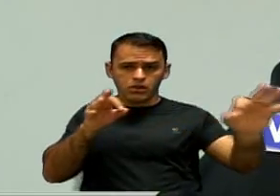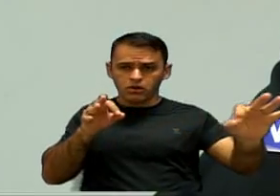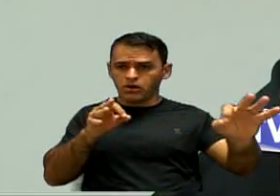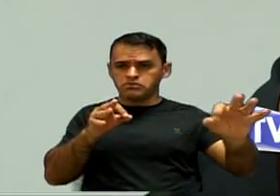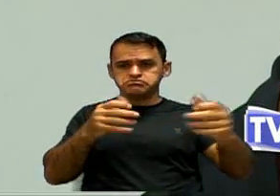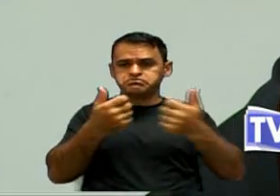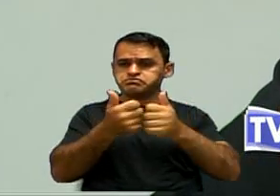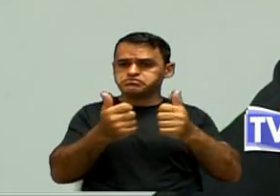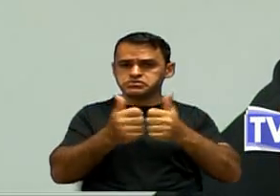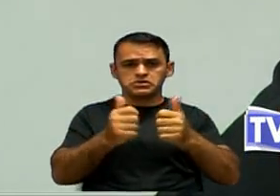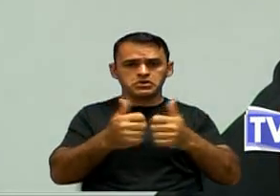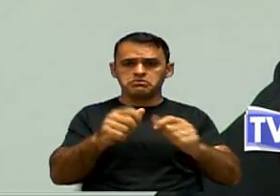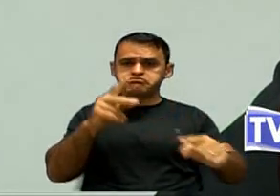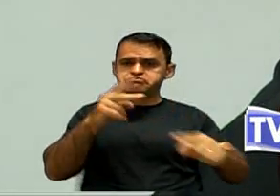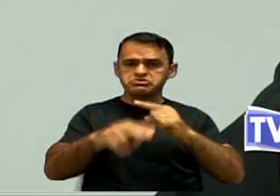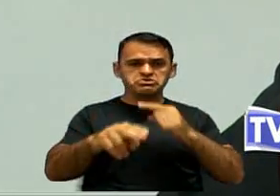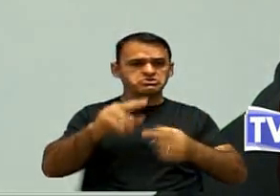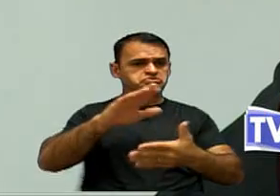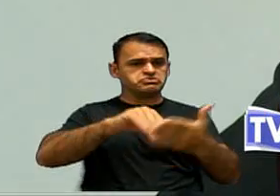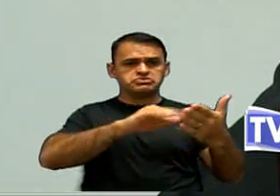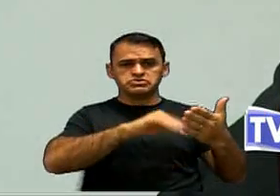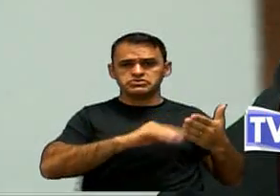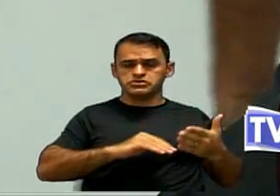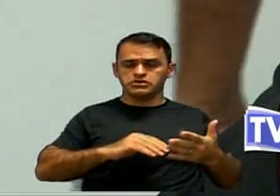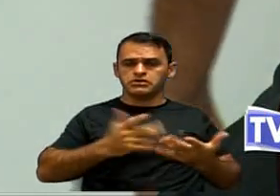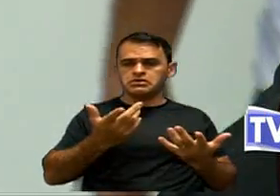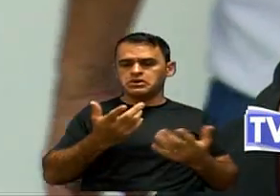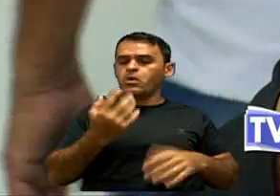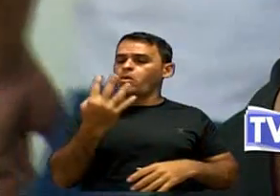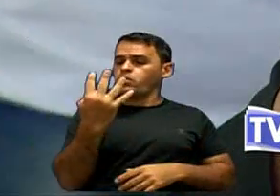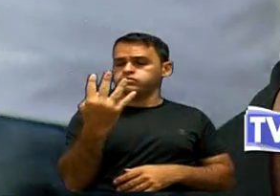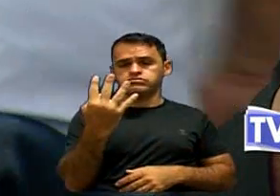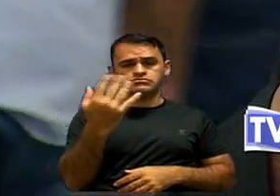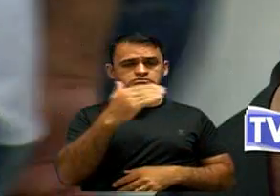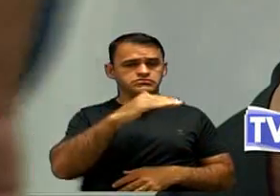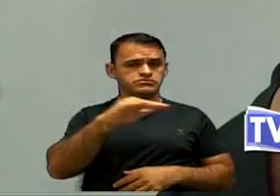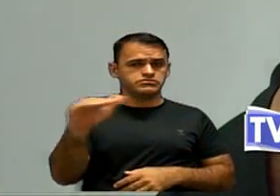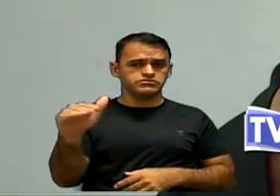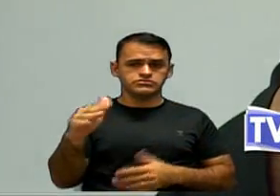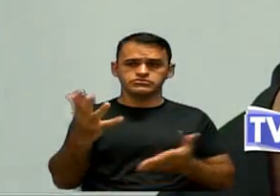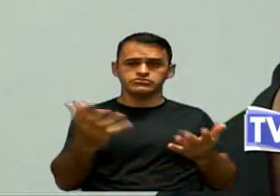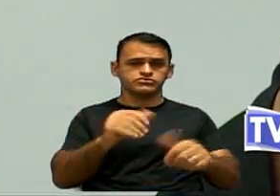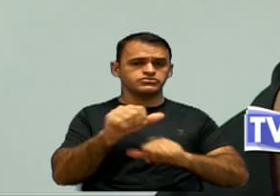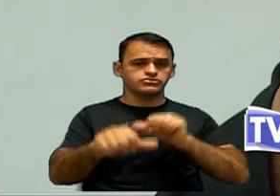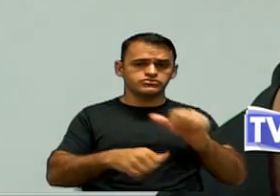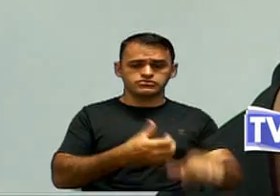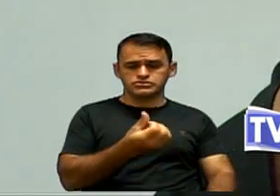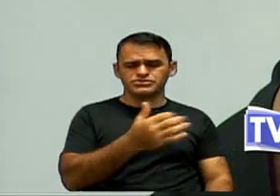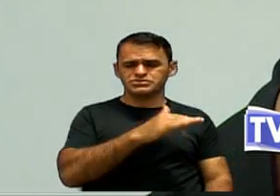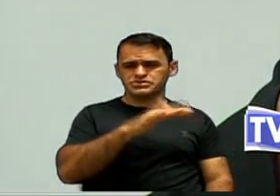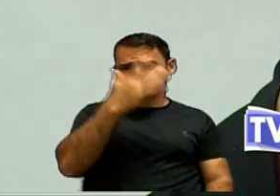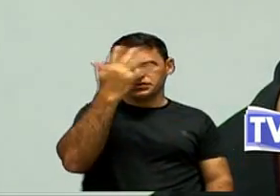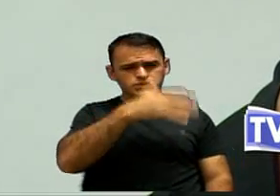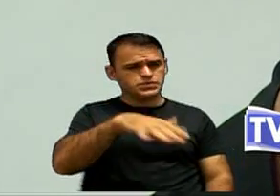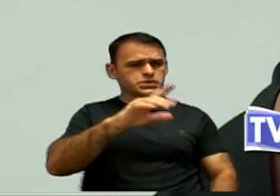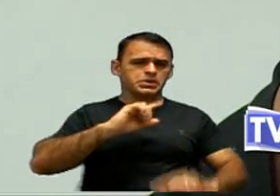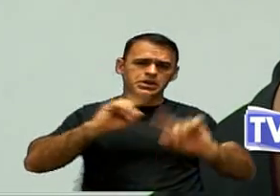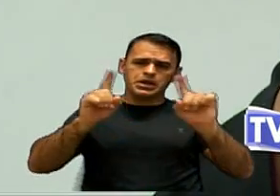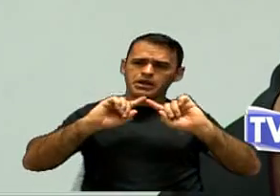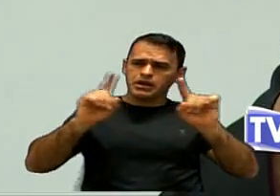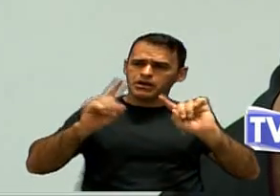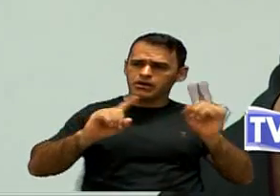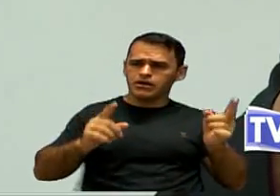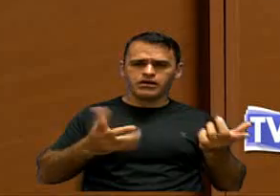ônibus para... Então, pegavam 4h30 para a turma sair para trabalhar... Estão pegando 6h30, está uma reclamação imensa. Vieram falar com os vereadores da